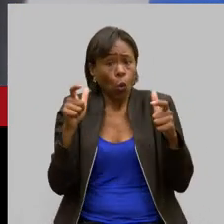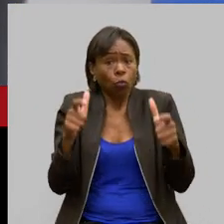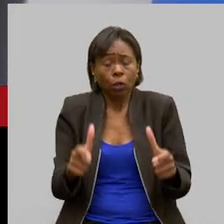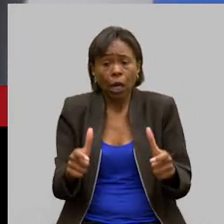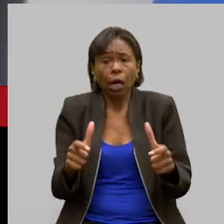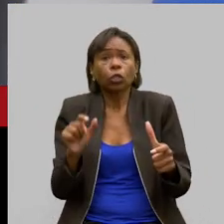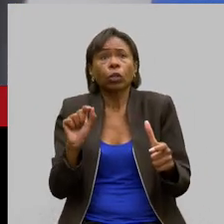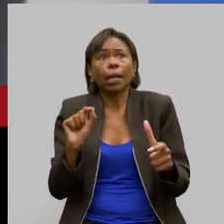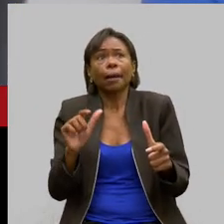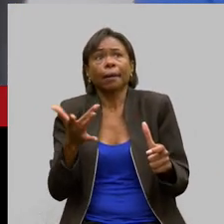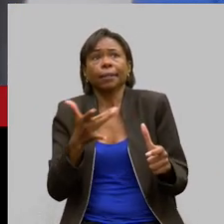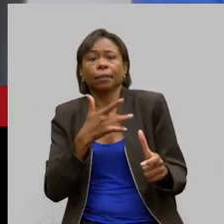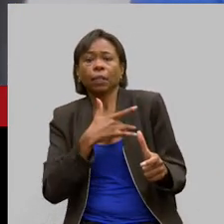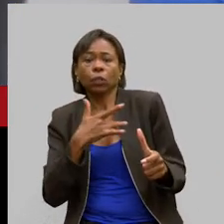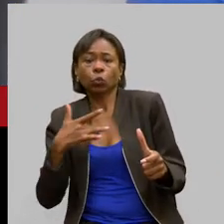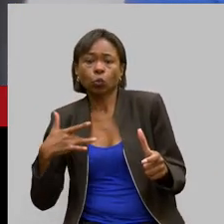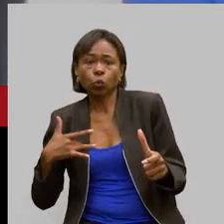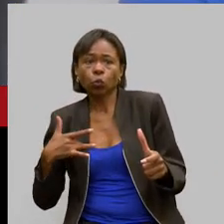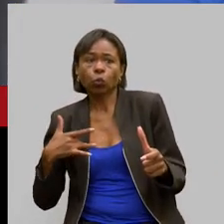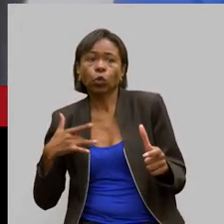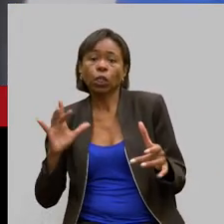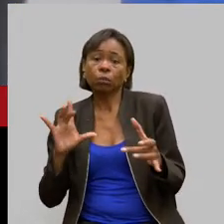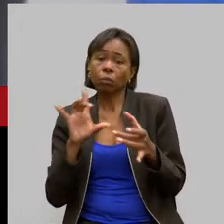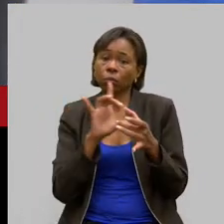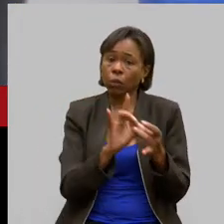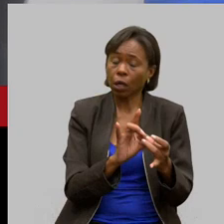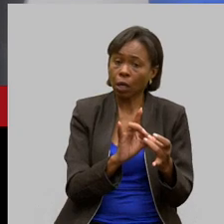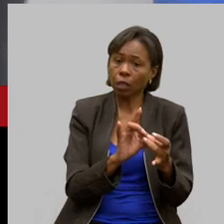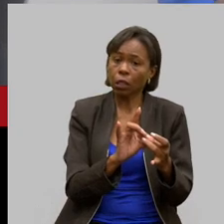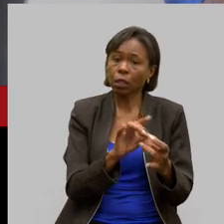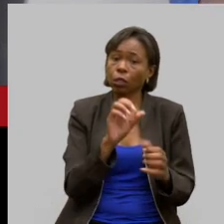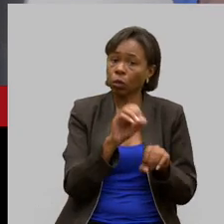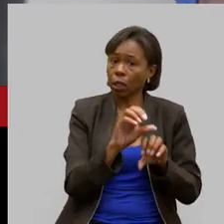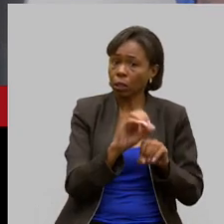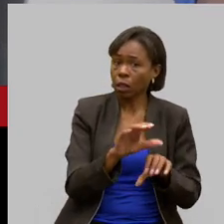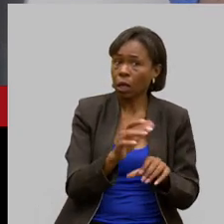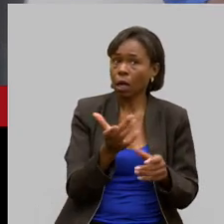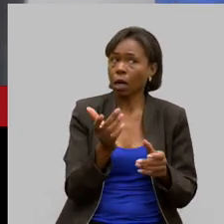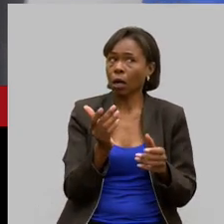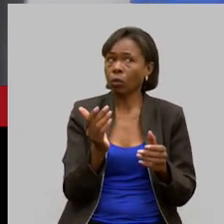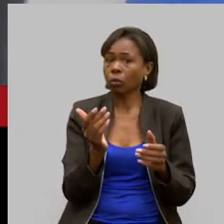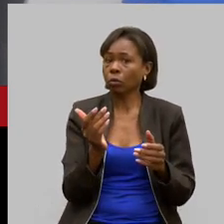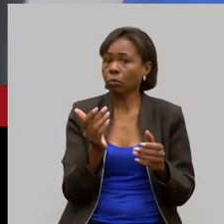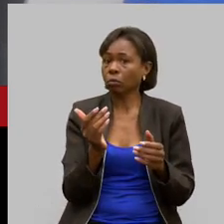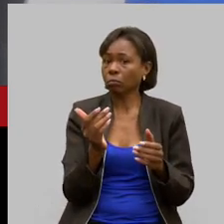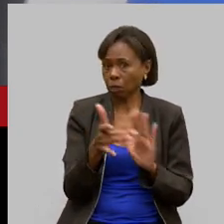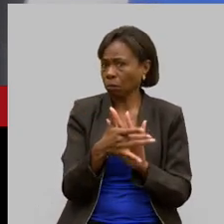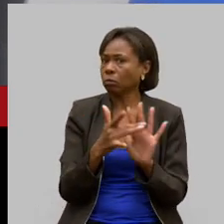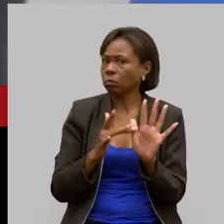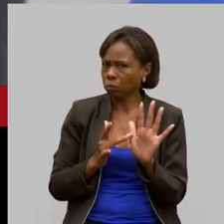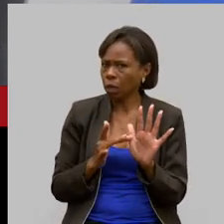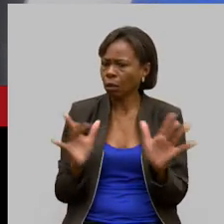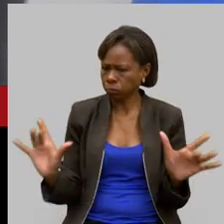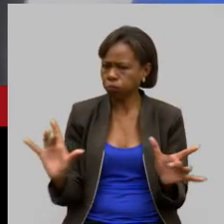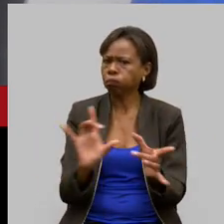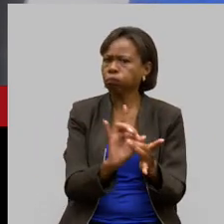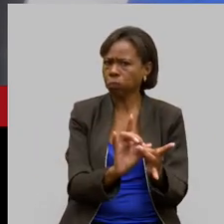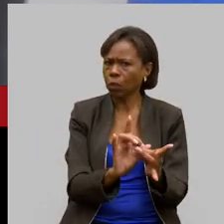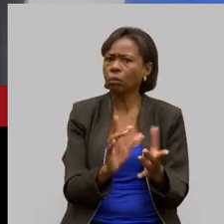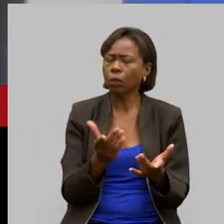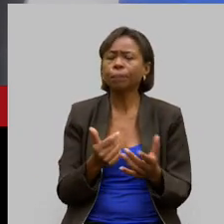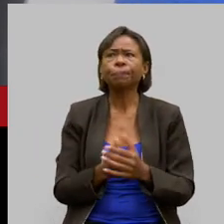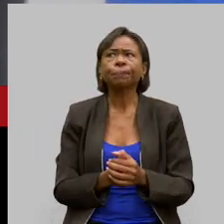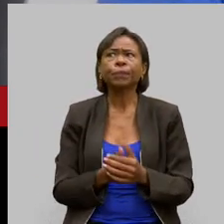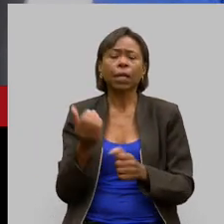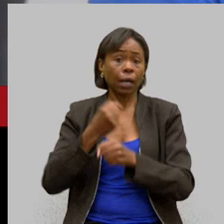a a a educação a pessoa com deficiência né Assistência Social dá para fazer esse comunicado no final do ano passado do